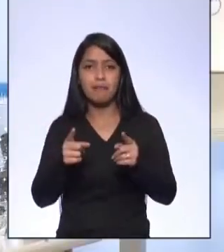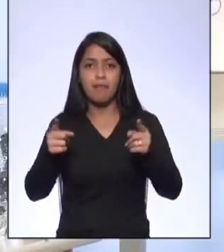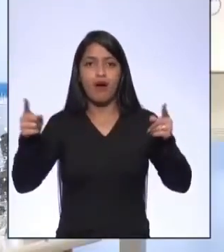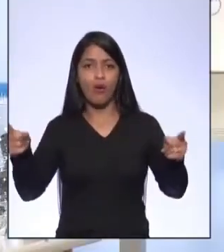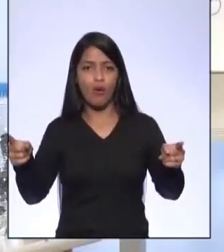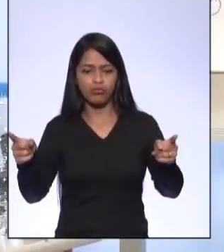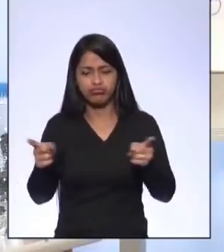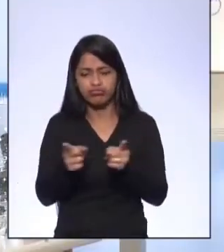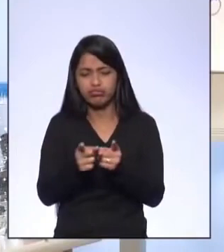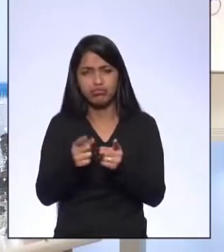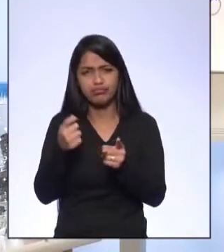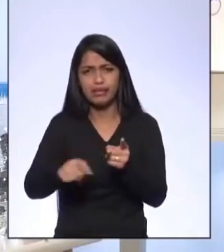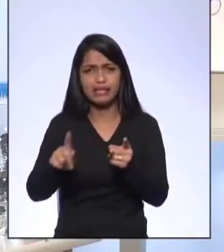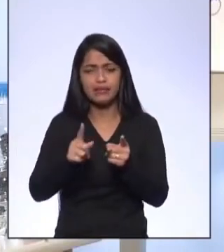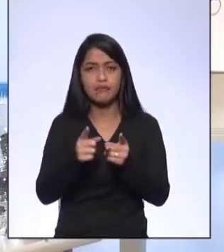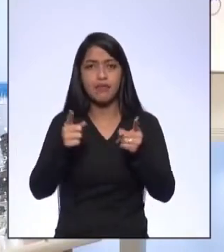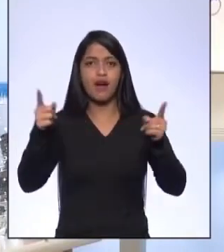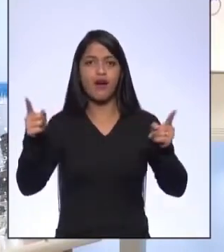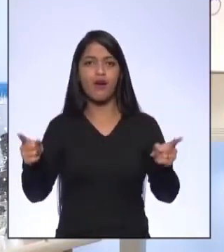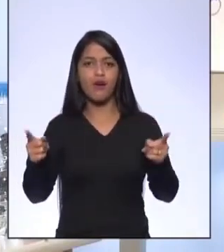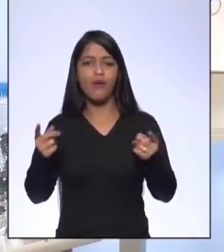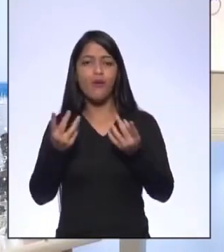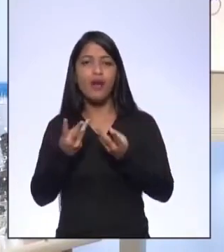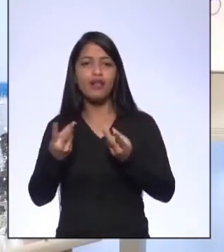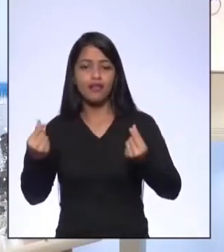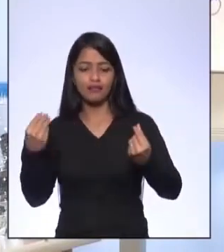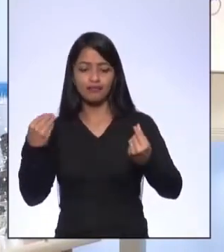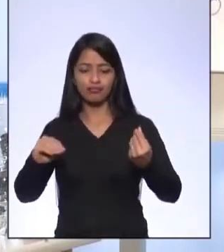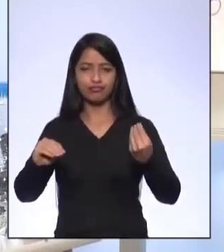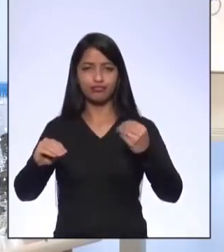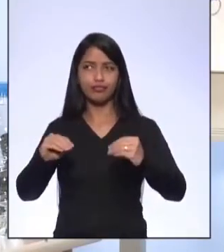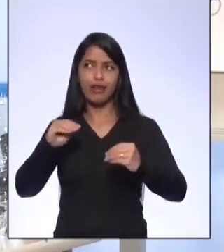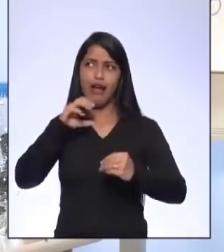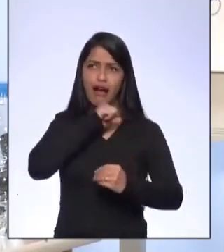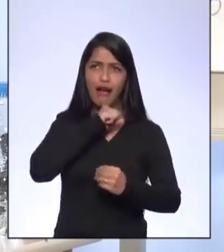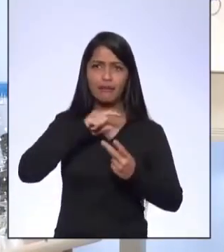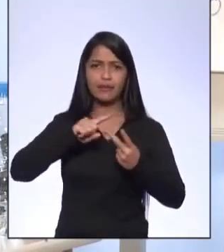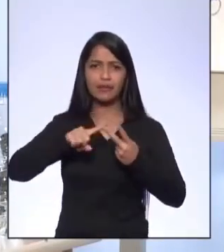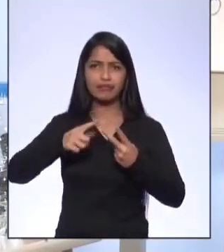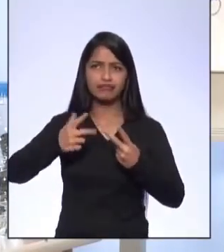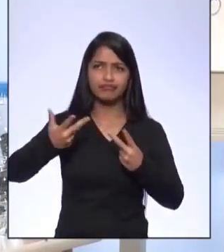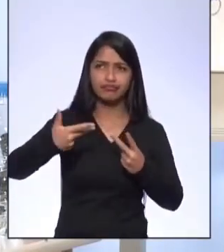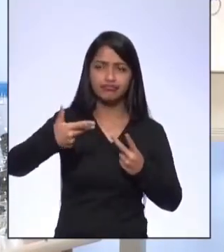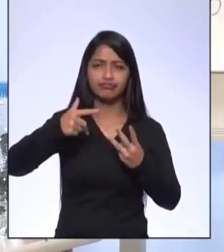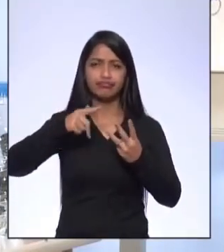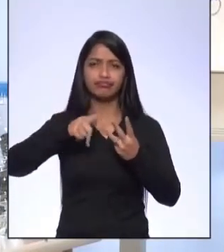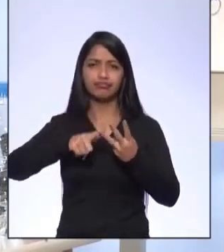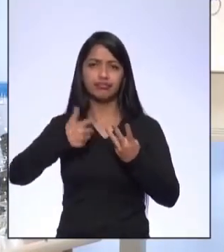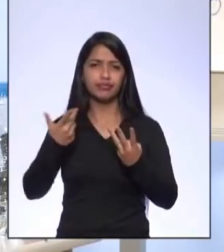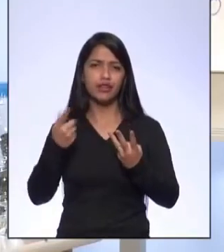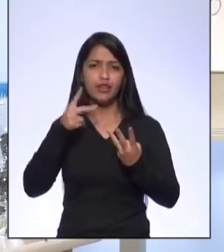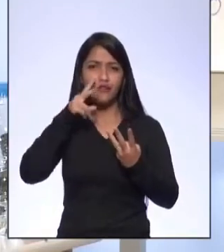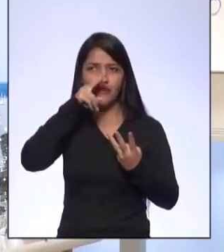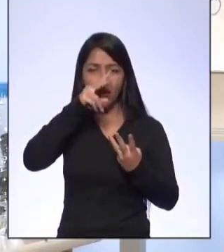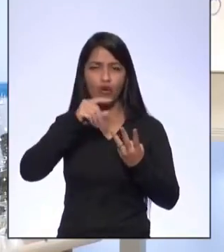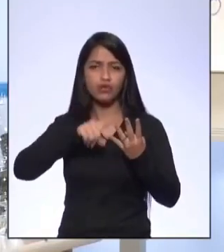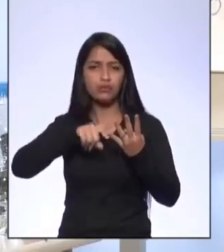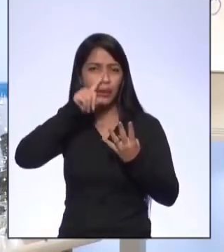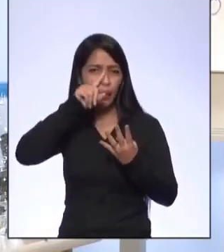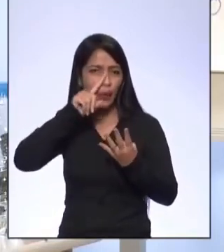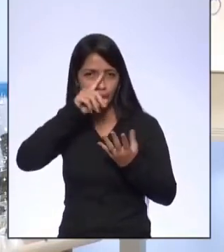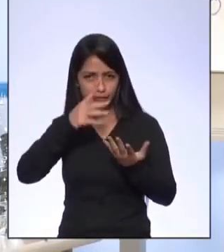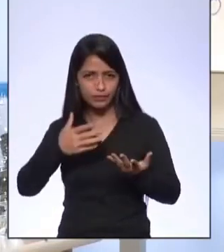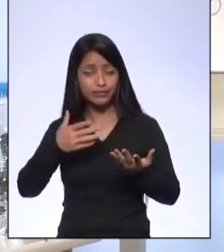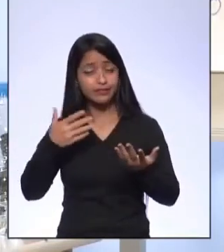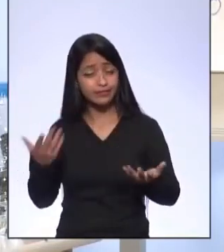Você não precisa sempre colocar só o is e o are. Acabou que vocês até tiveram uma revisão de verbo to be sem querer, né? Mas eu não vou ficar explicando o